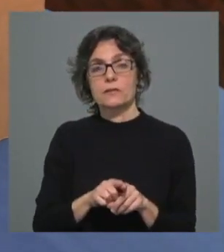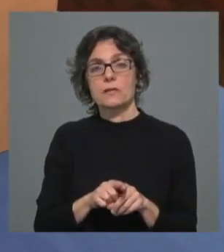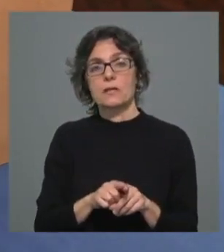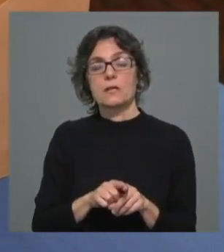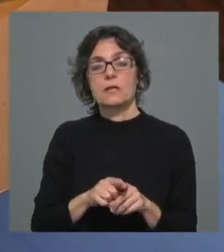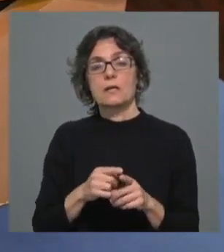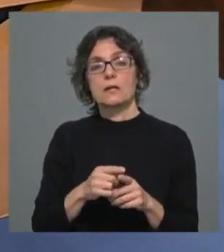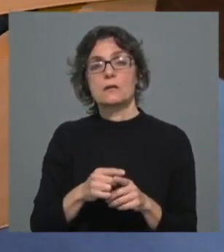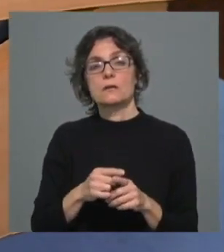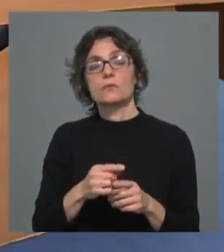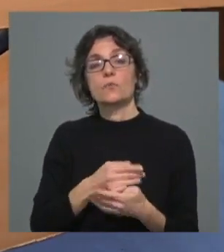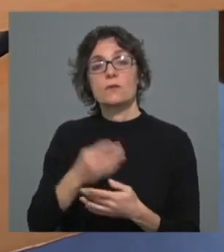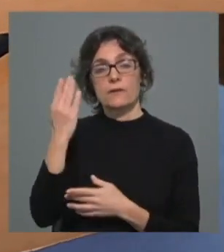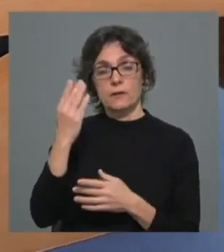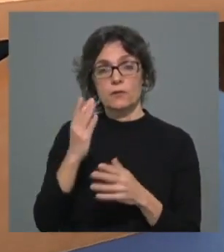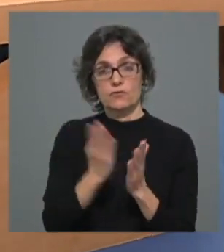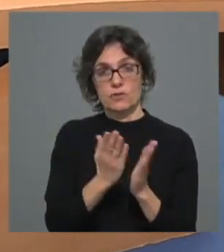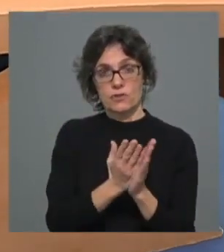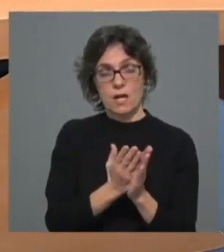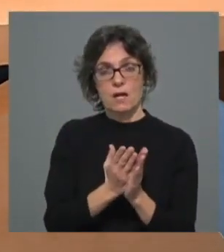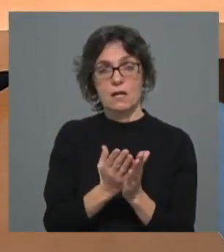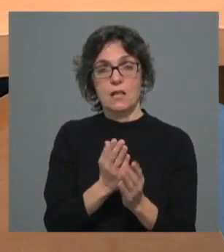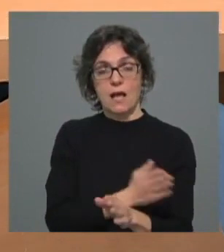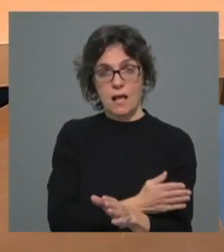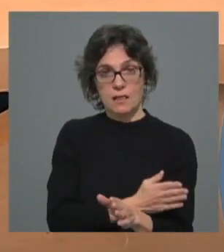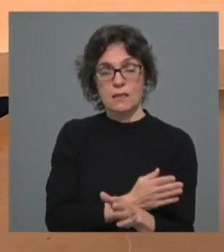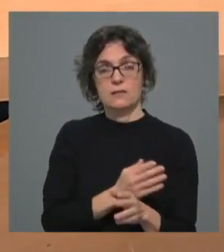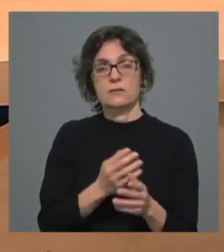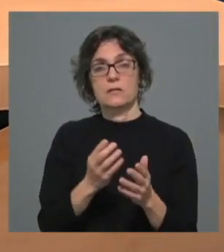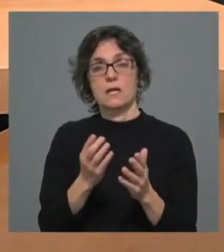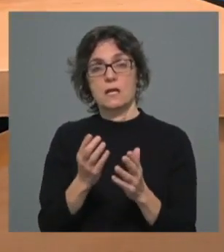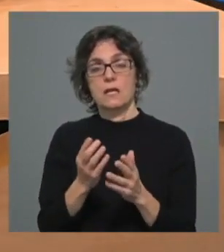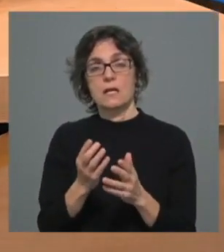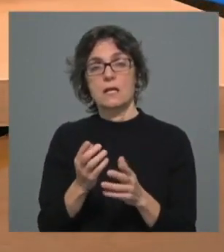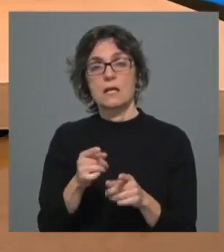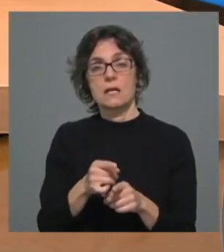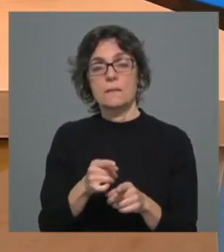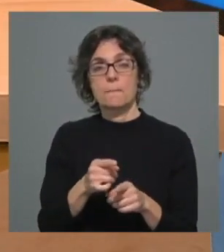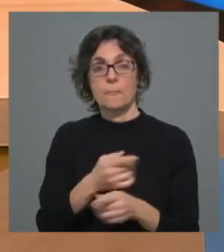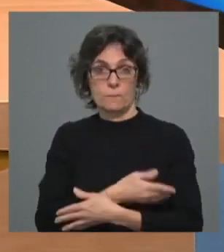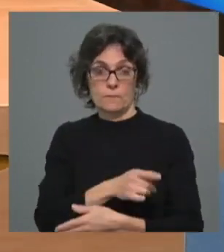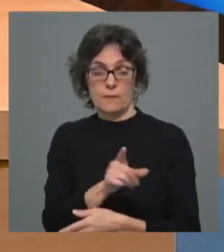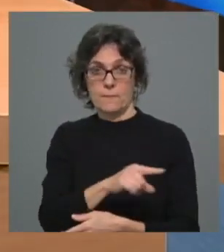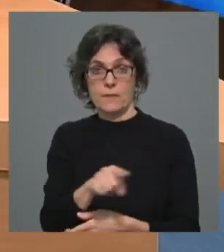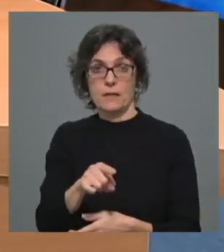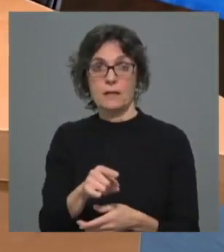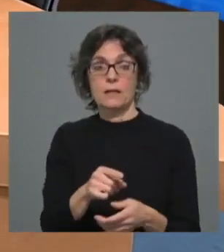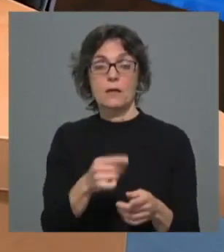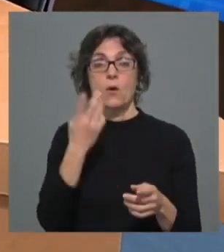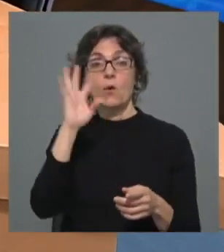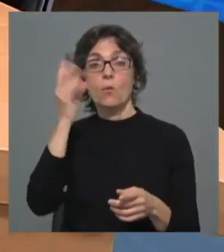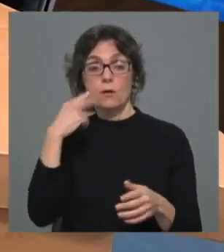pré-escolar que recebem as crianças da Mouraria e da Alfama uma parte daquelas crianças e nós quando vamos